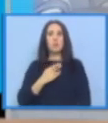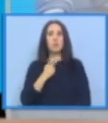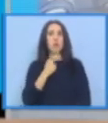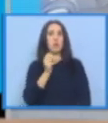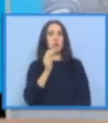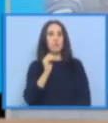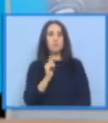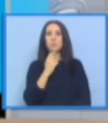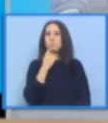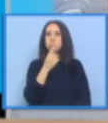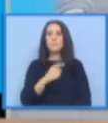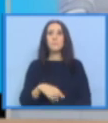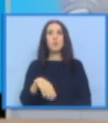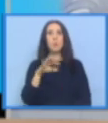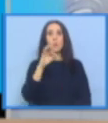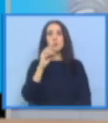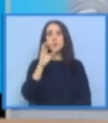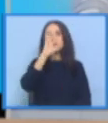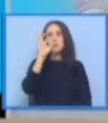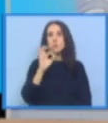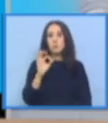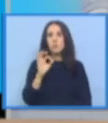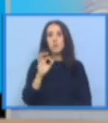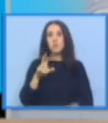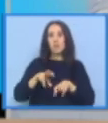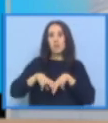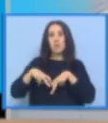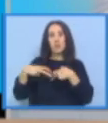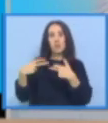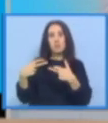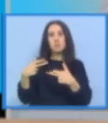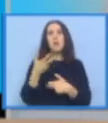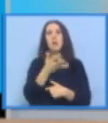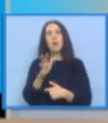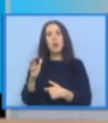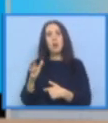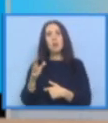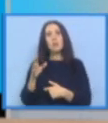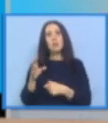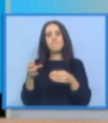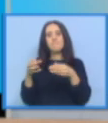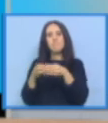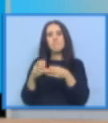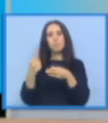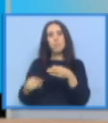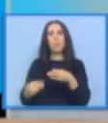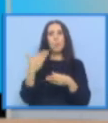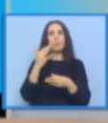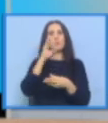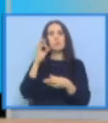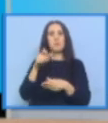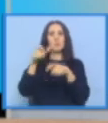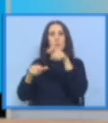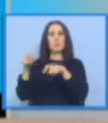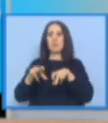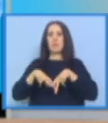que 80% da riqueza está concentrada em 1% da população, os